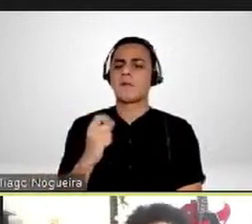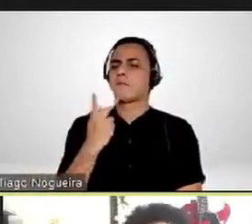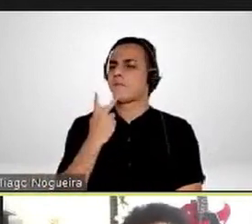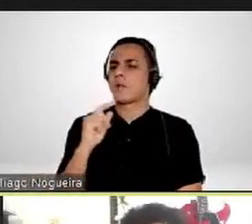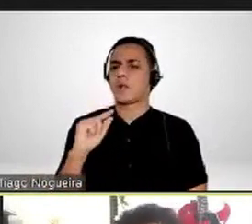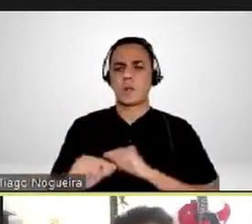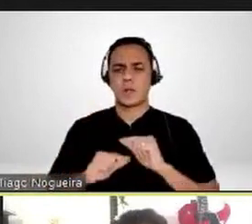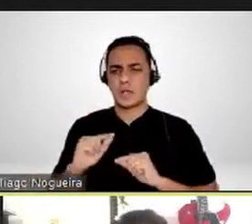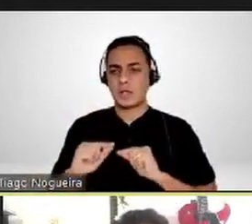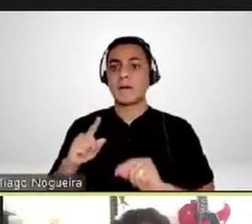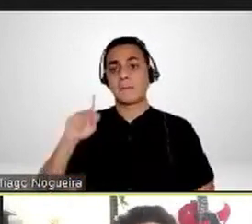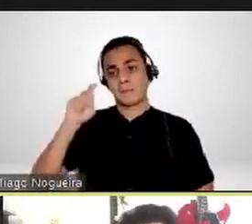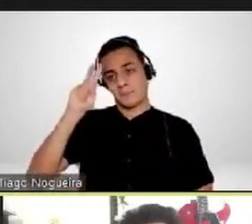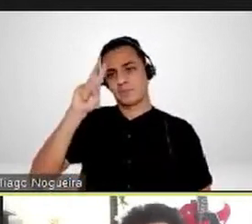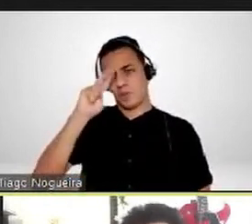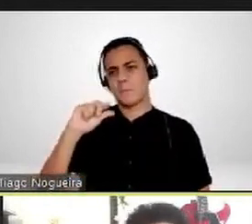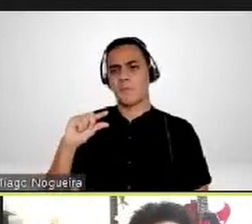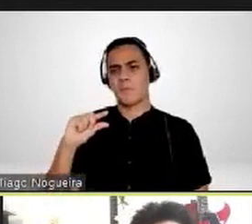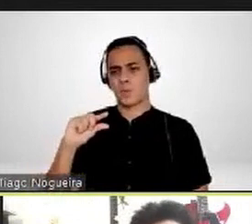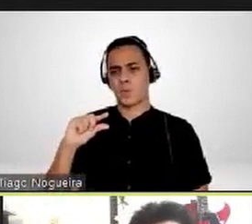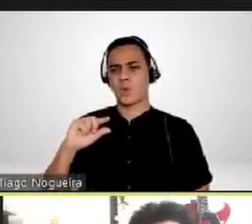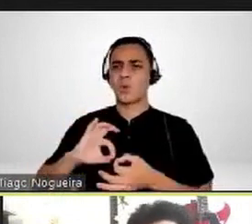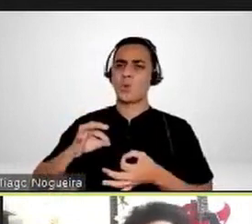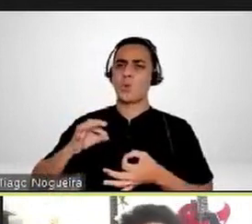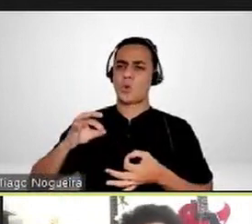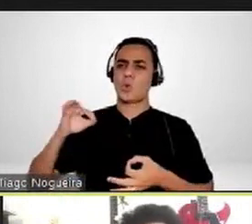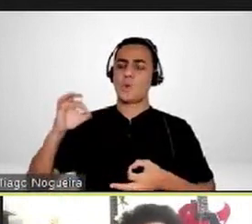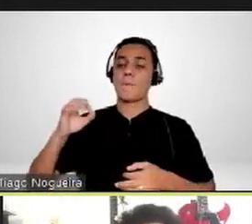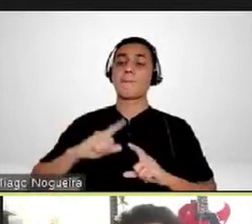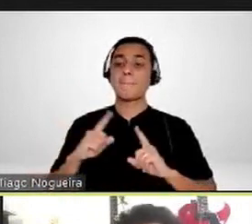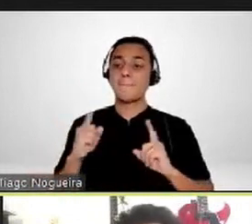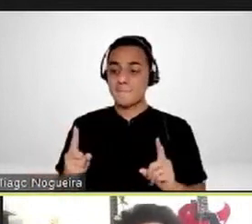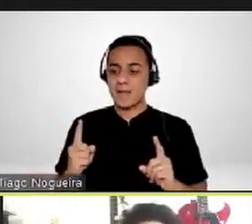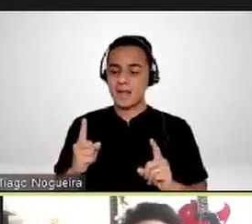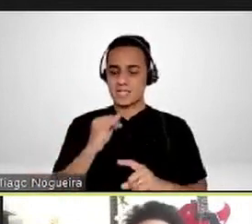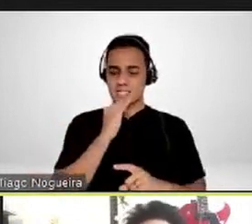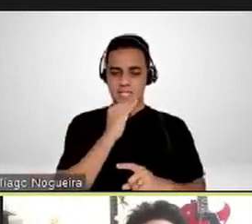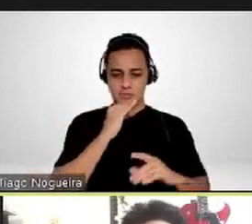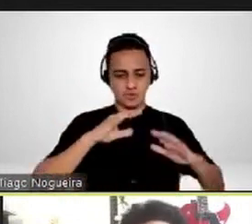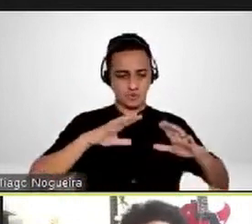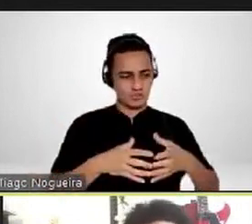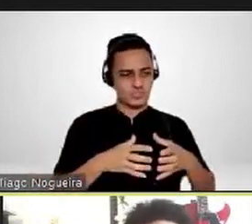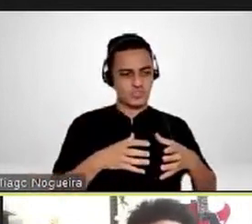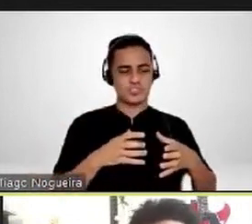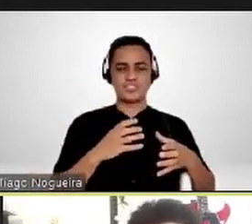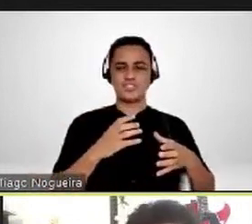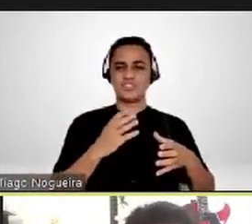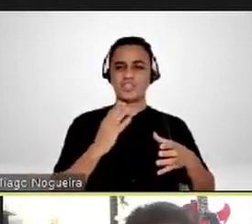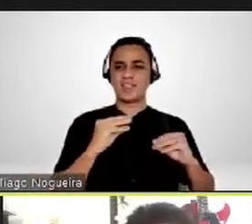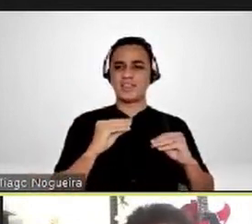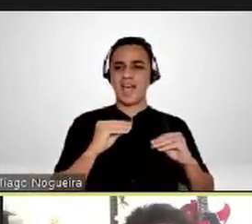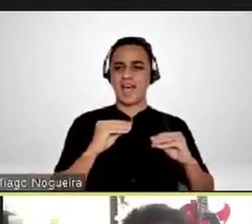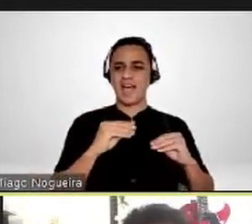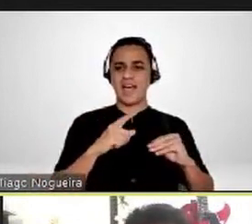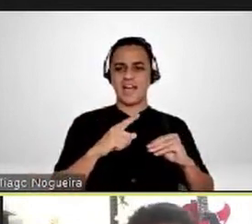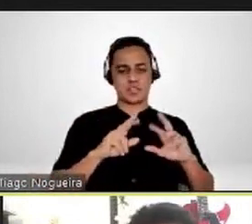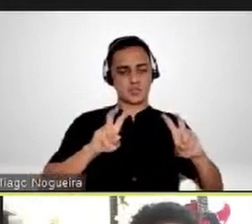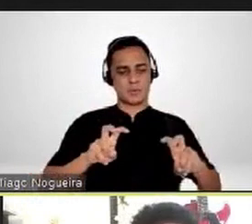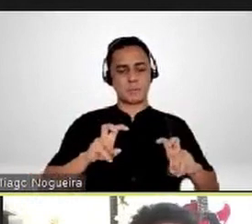é uma história um pouquinho longa, mas, enfim, ele sai de um banquete, um jantar que ele estava participando para falar sobre um poema